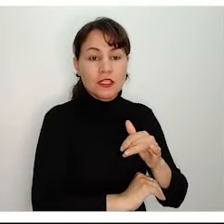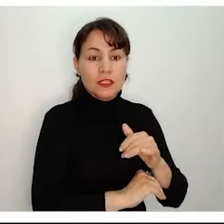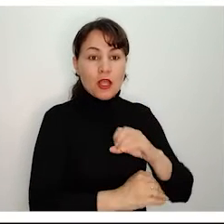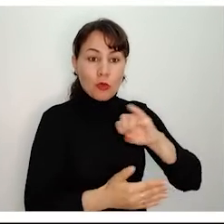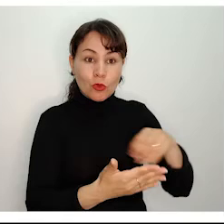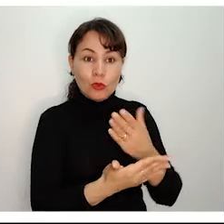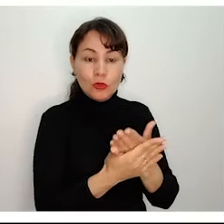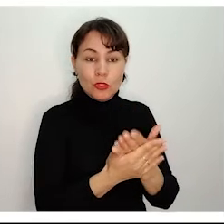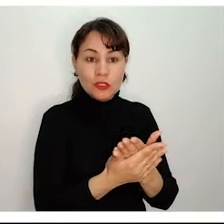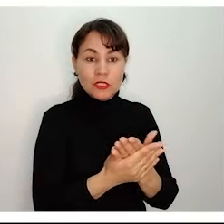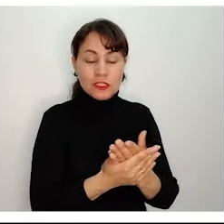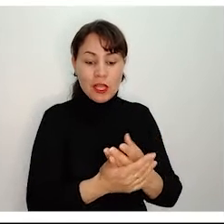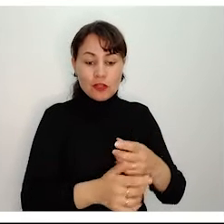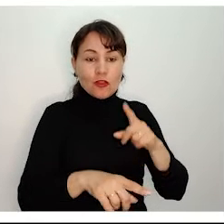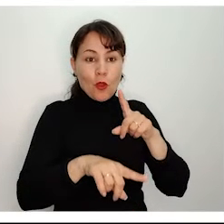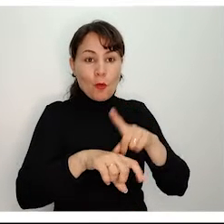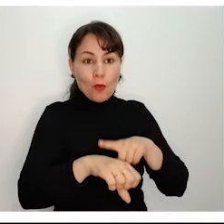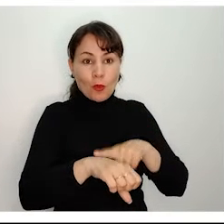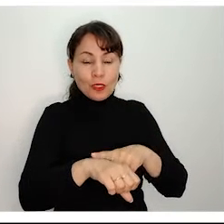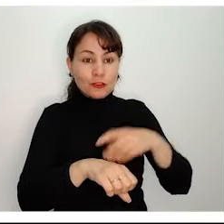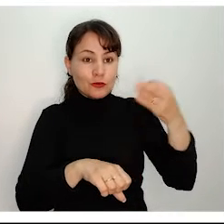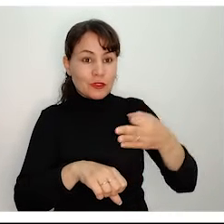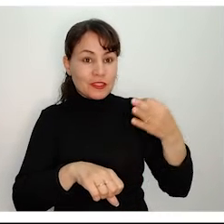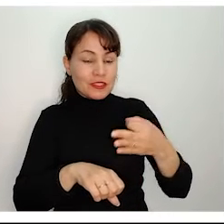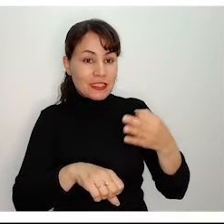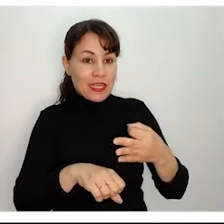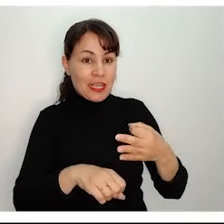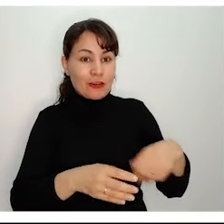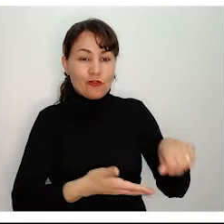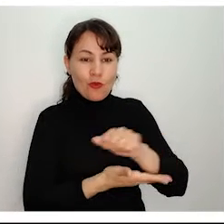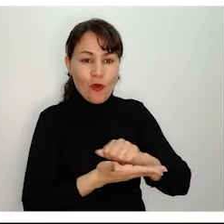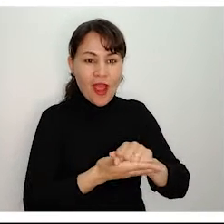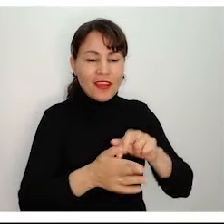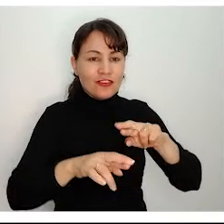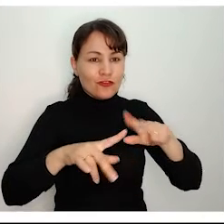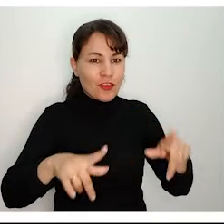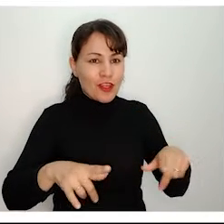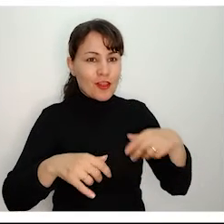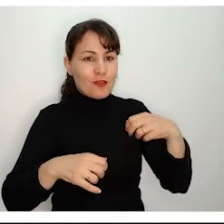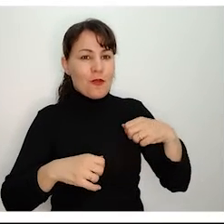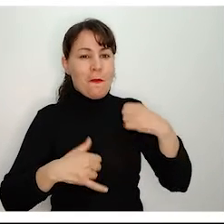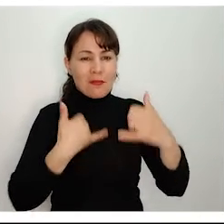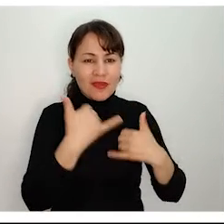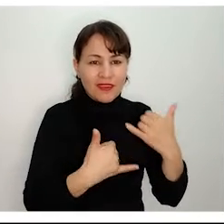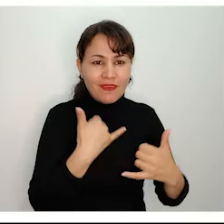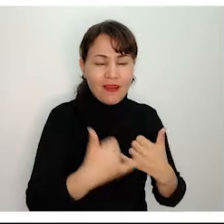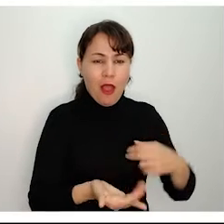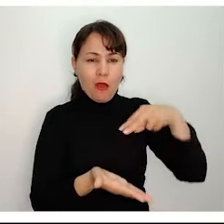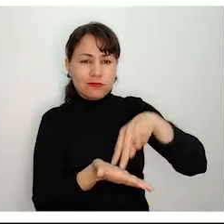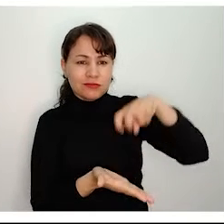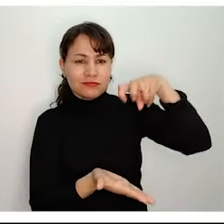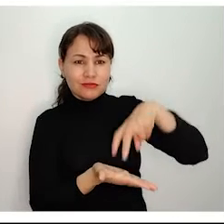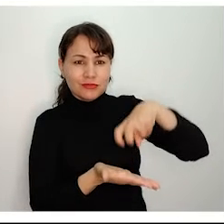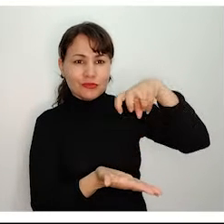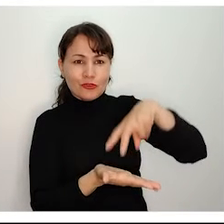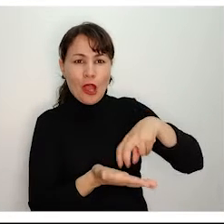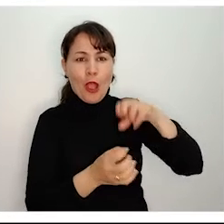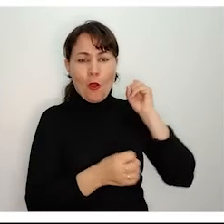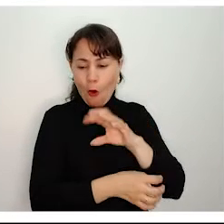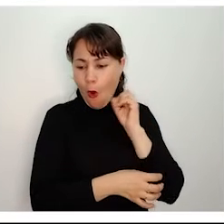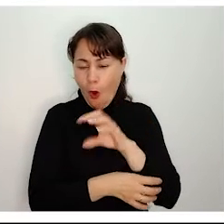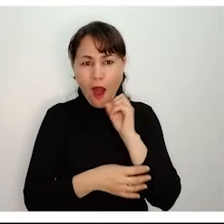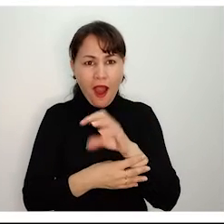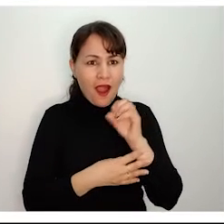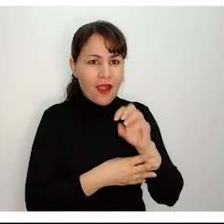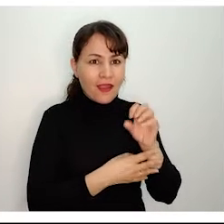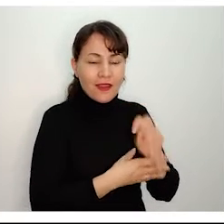das crianças, proporcionando situações adequadas para que as crianças possam brincar, correr, pular, para que esse